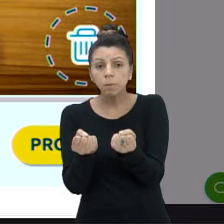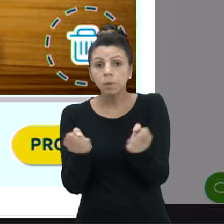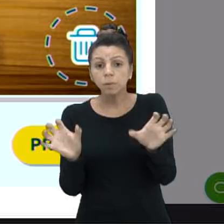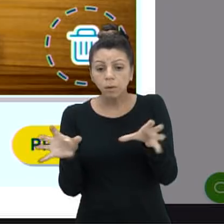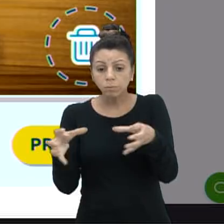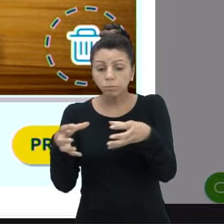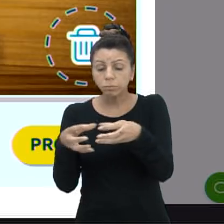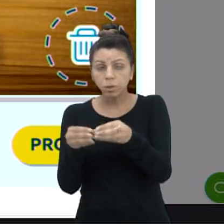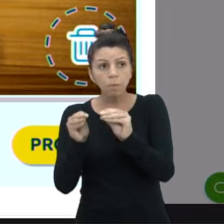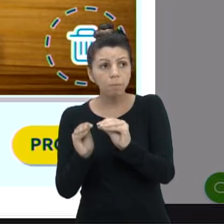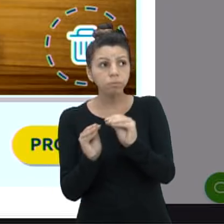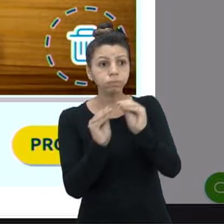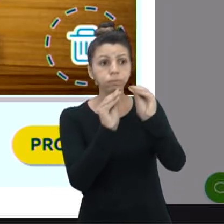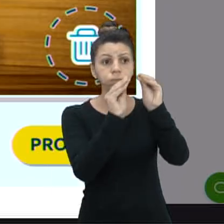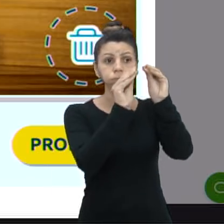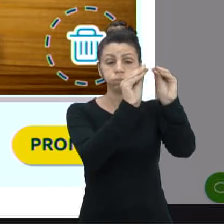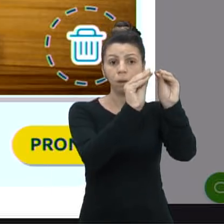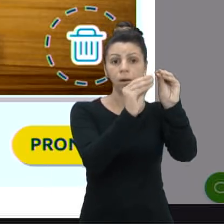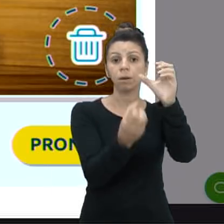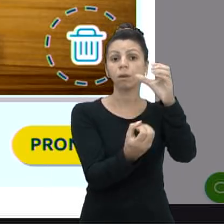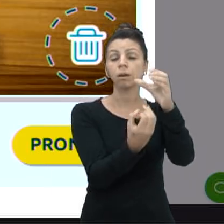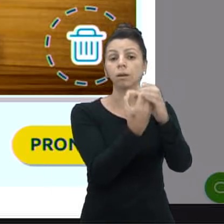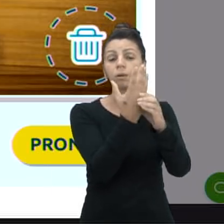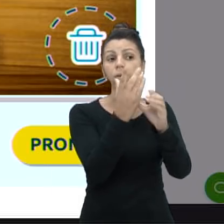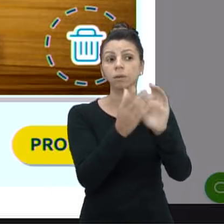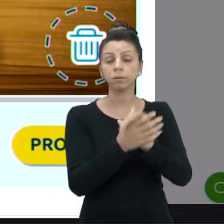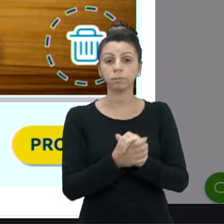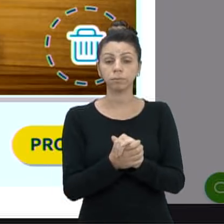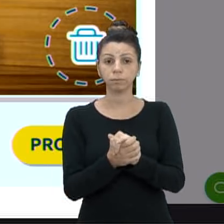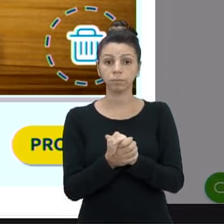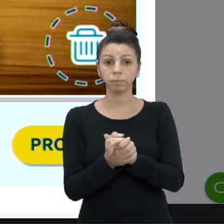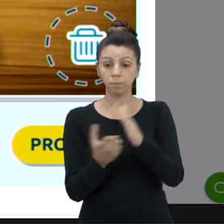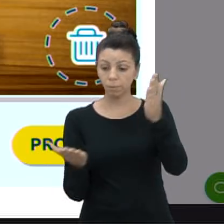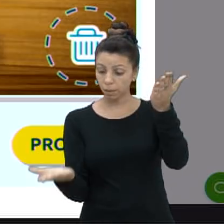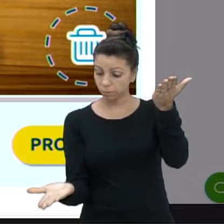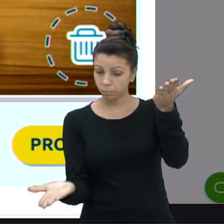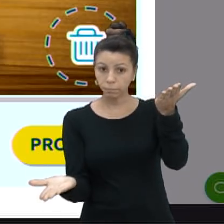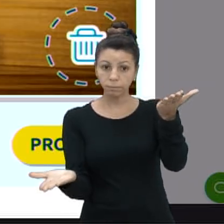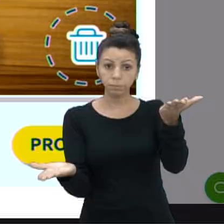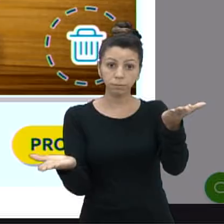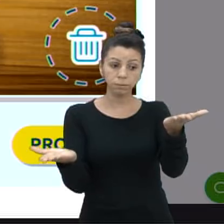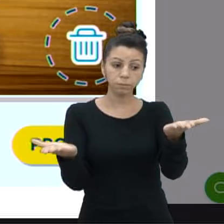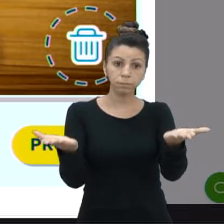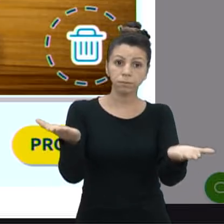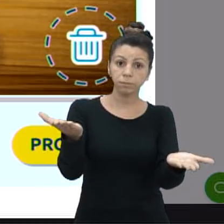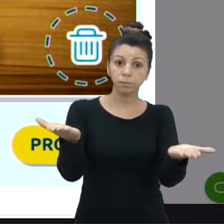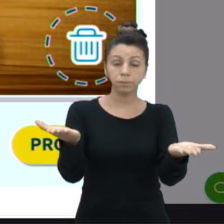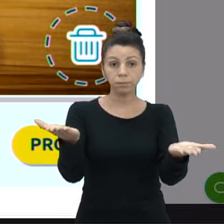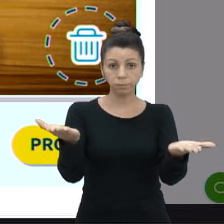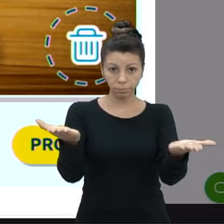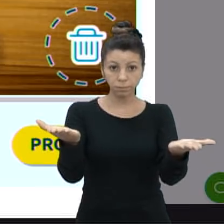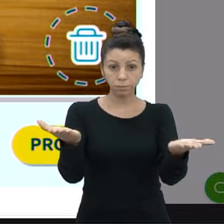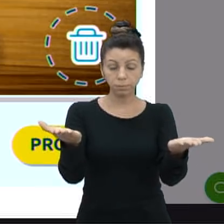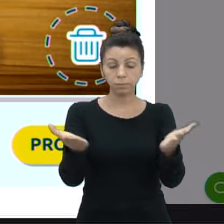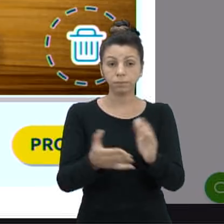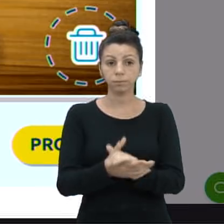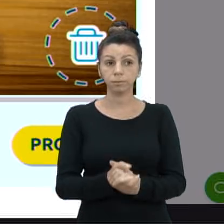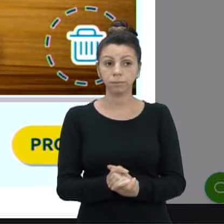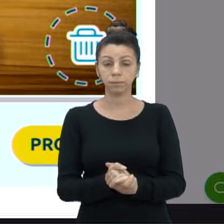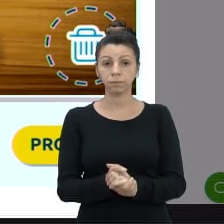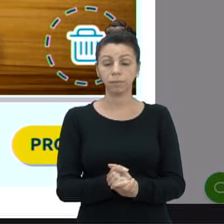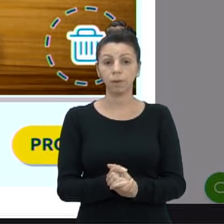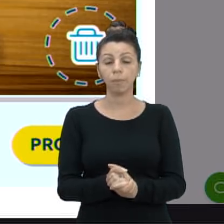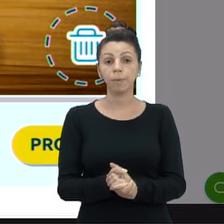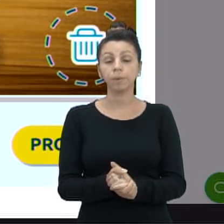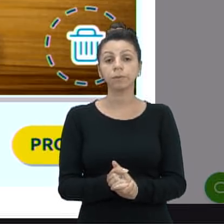exatamente este peso que aqui está. Tudo isso para equilibrar com o pó da fada. Então eu coloquei o nosso pó de fada aqui e agora eu